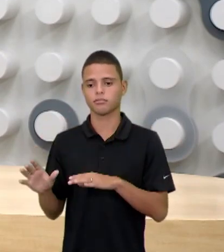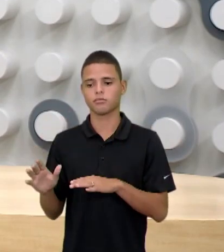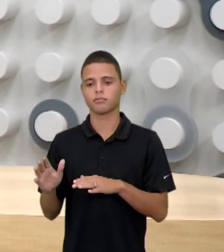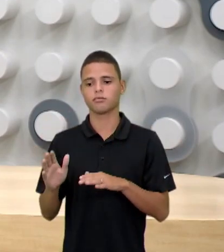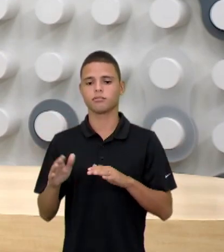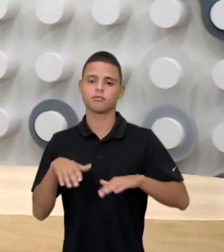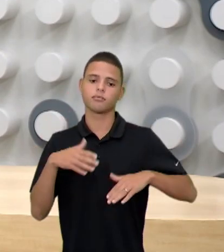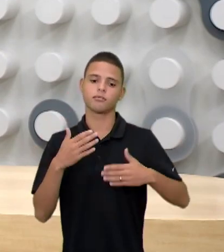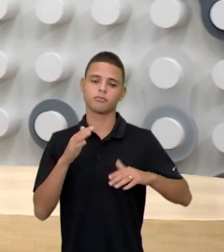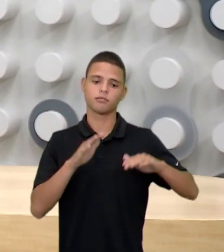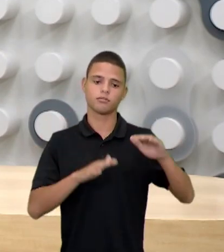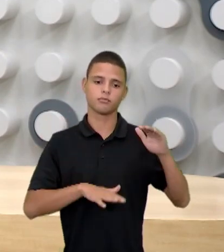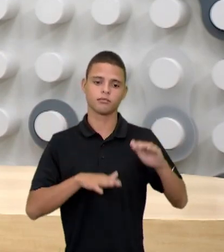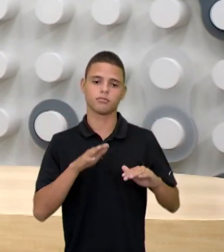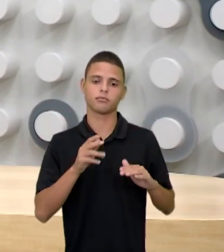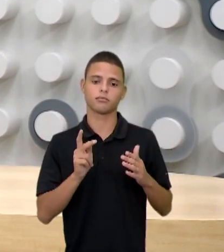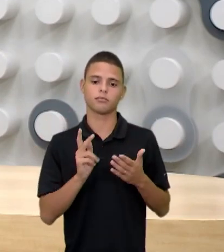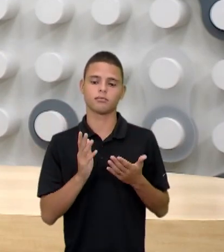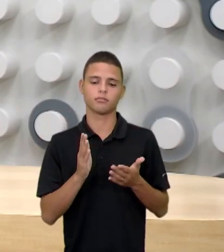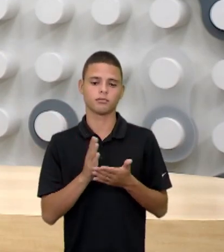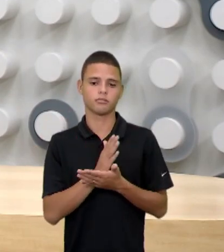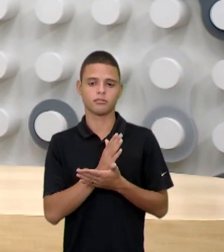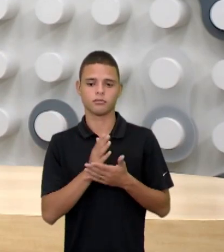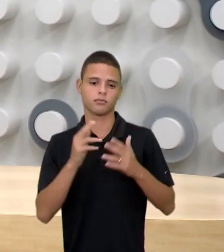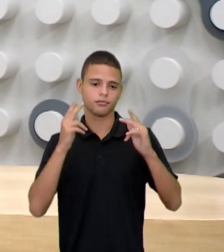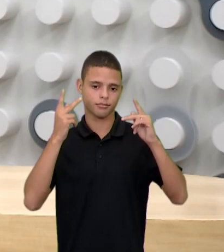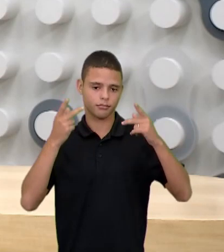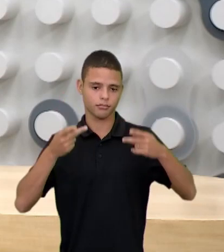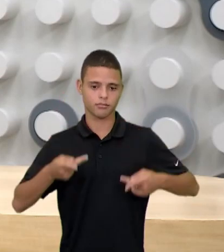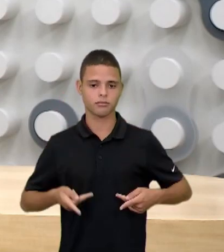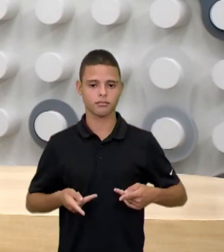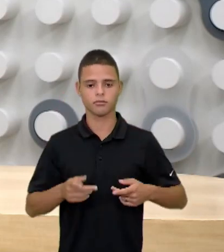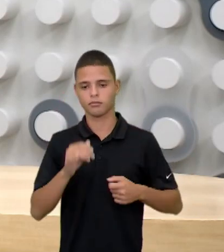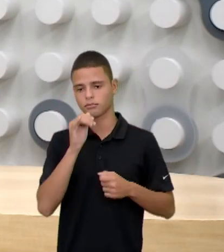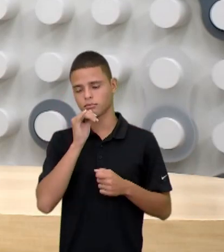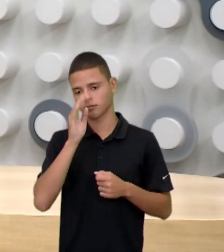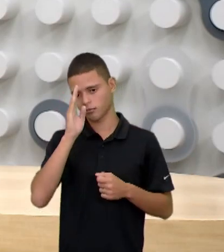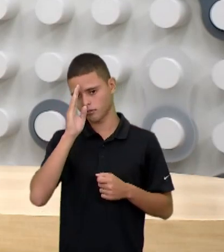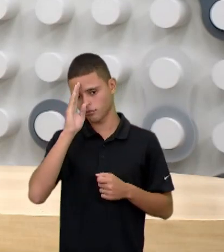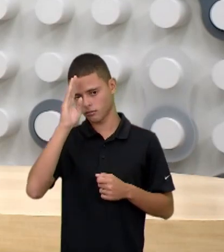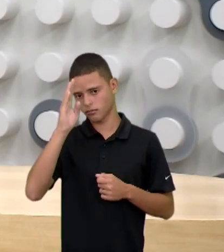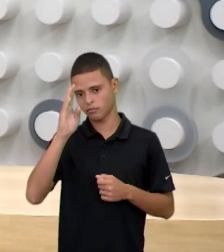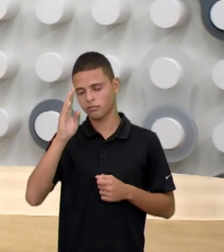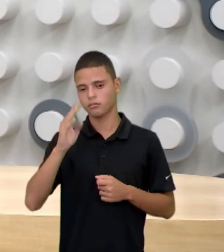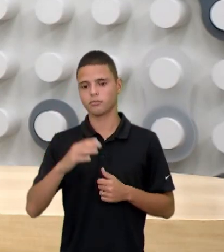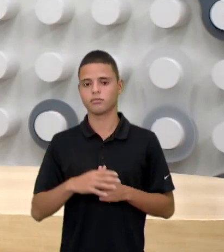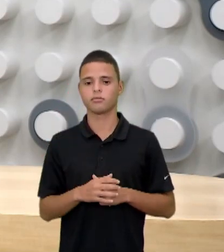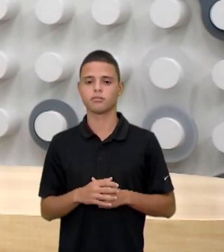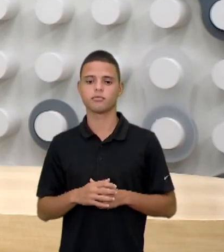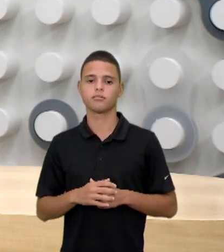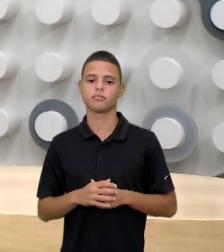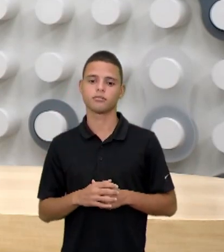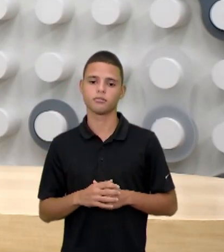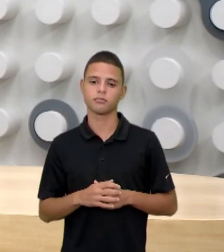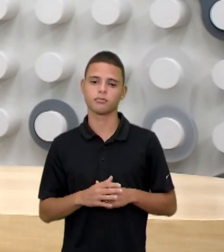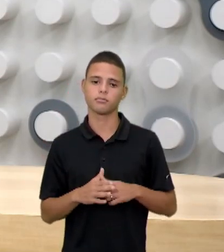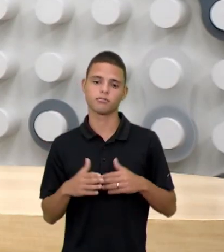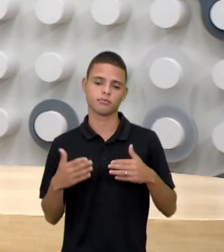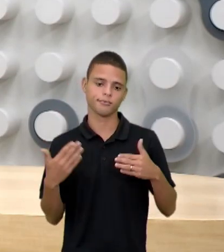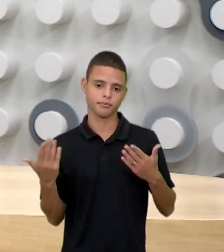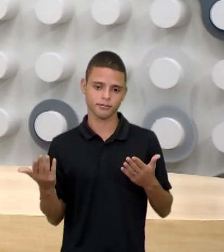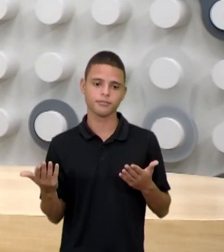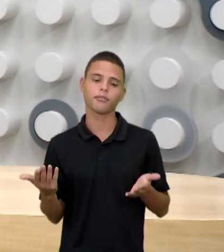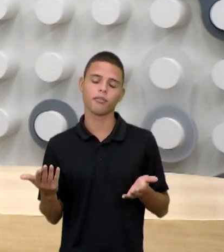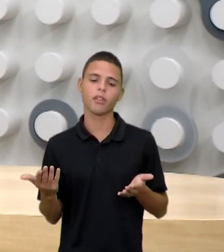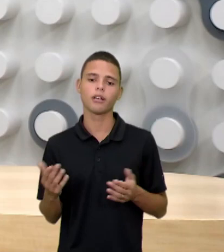aí, né, deixados aí por seres aí, né, principalmente aí dos oceanos. Então é isso aí, pessoal. Então a